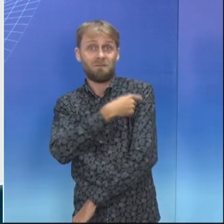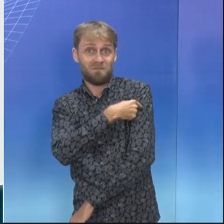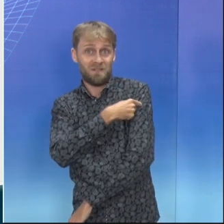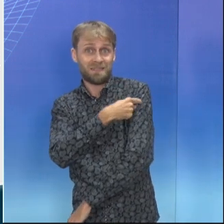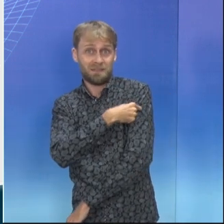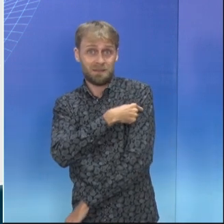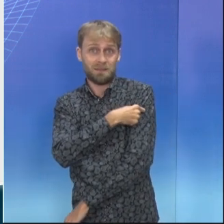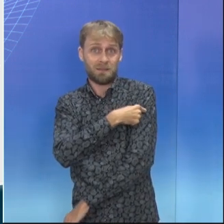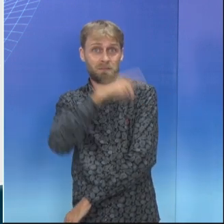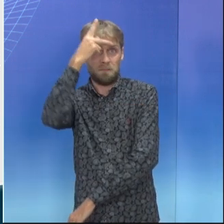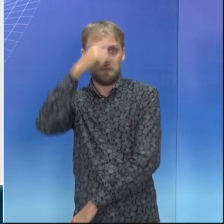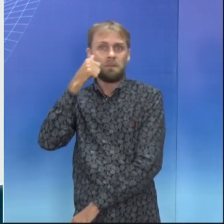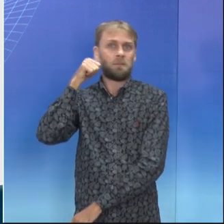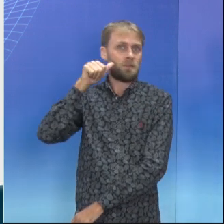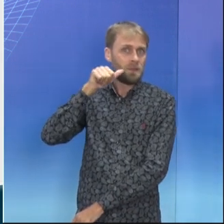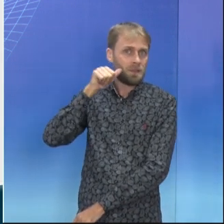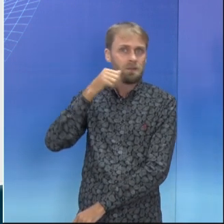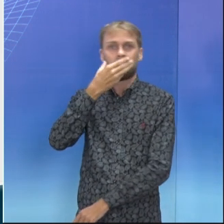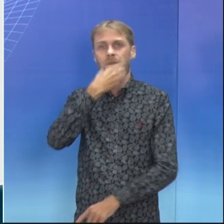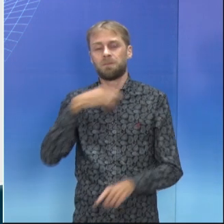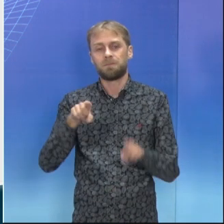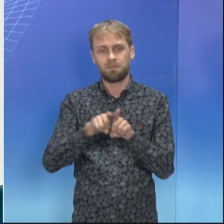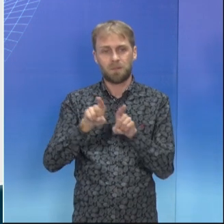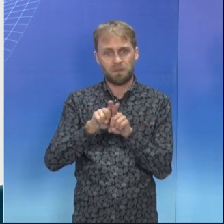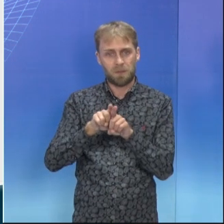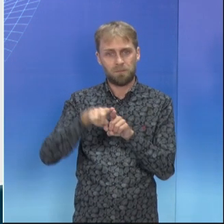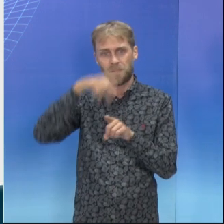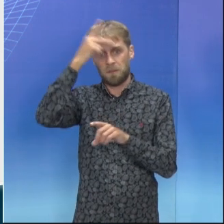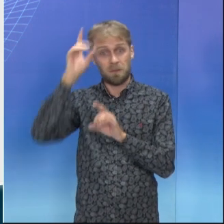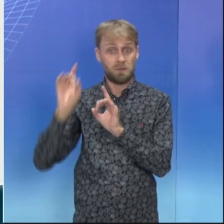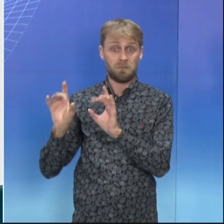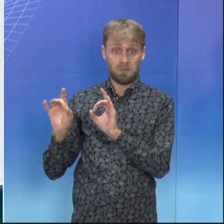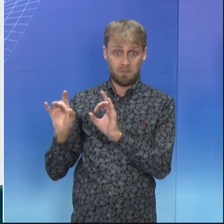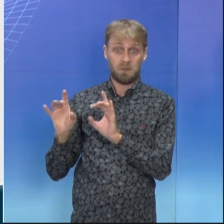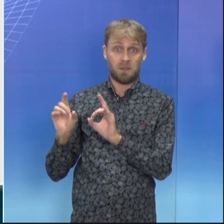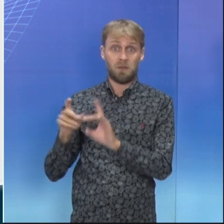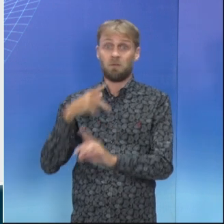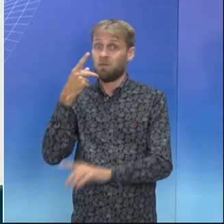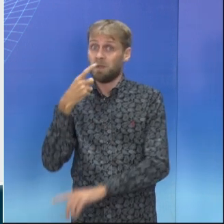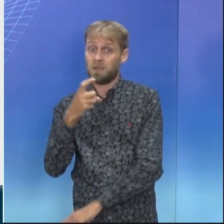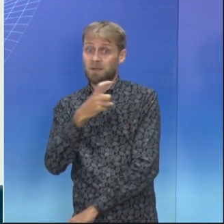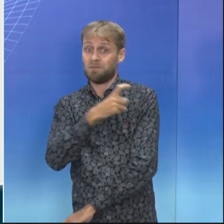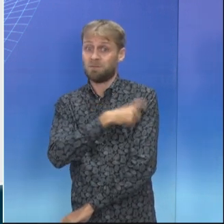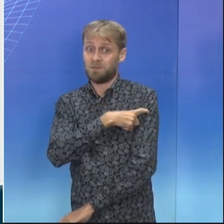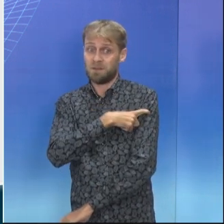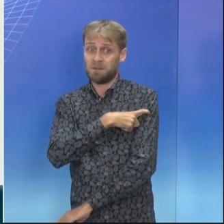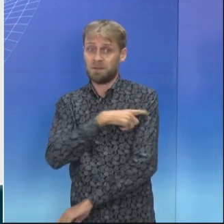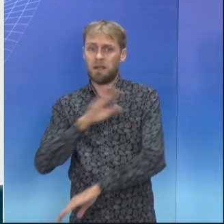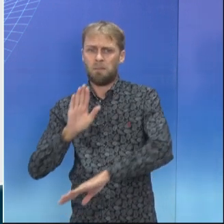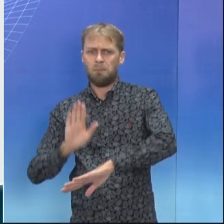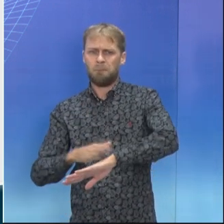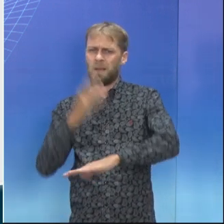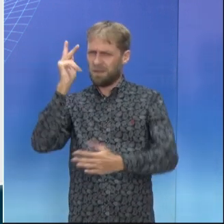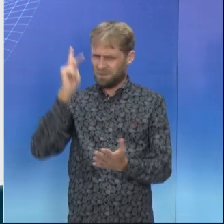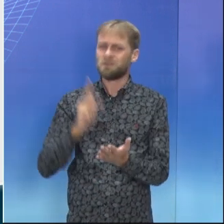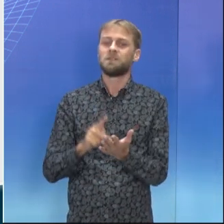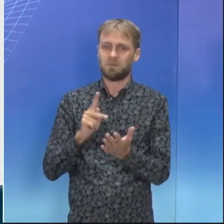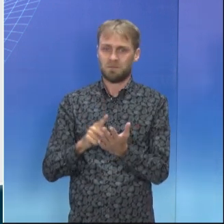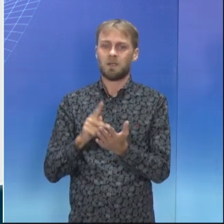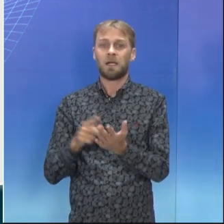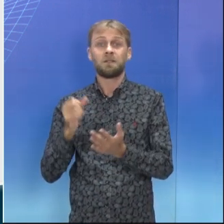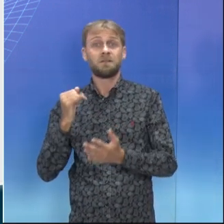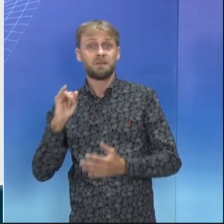tanto a mulheres como homens. Os especialistas afirmam que a vacuna é